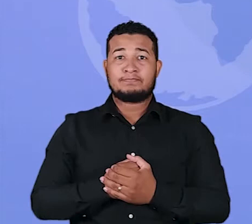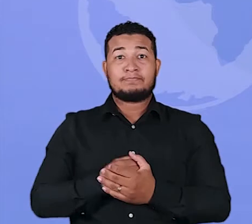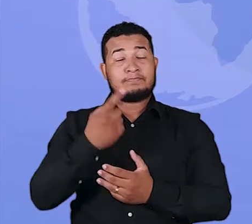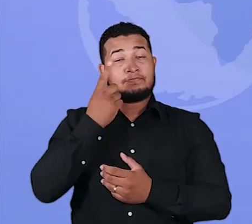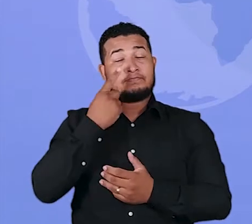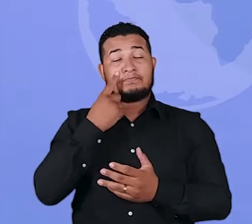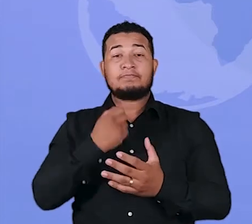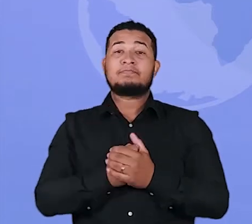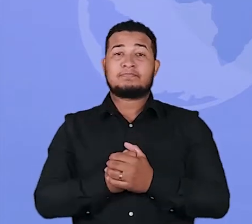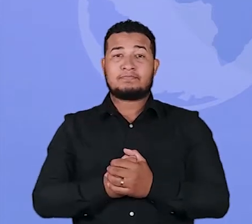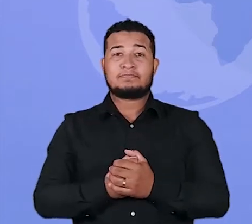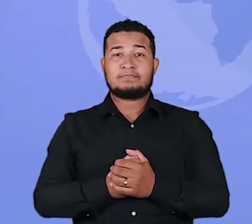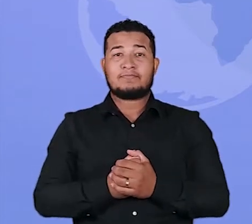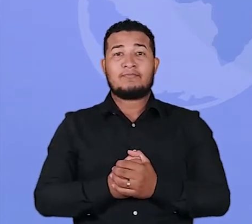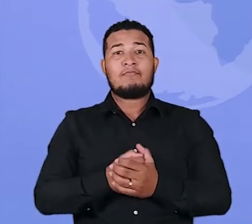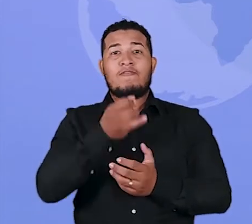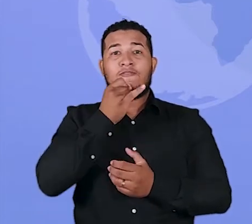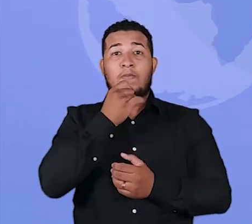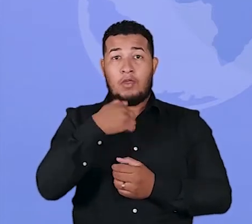estou